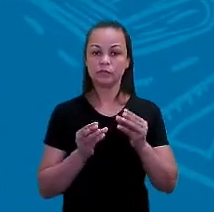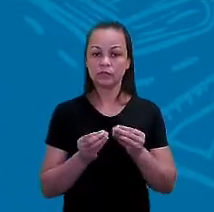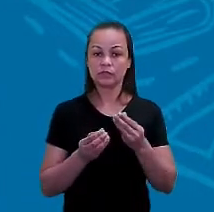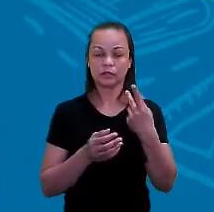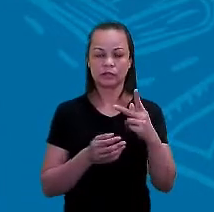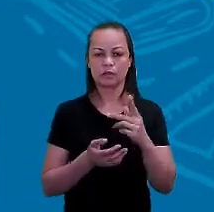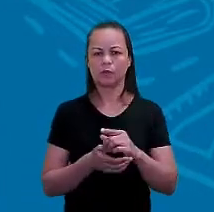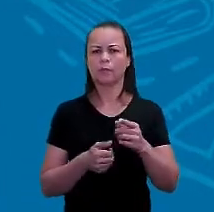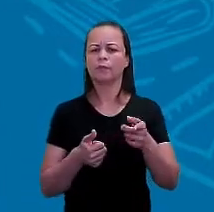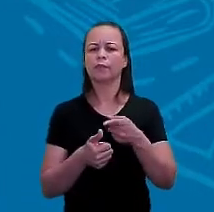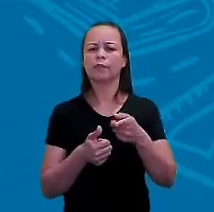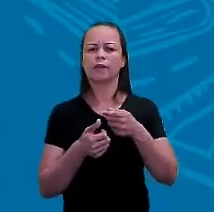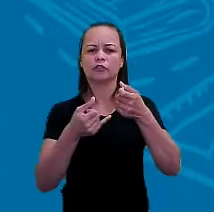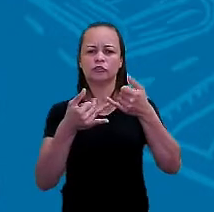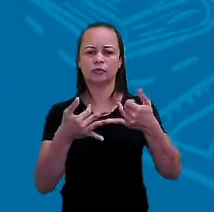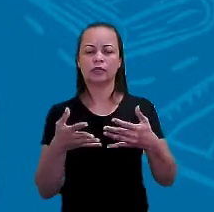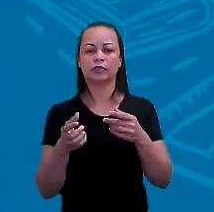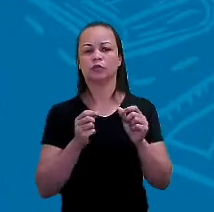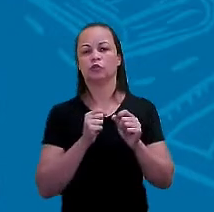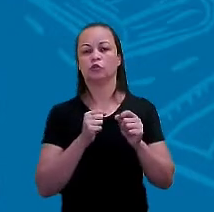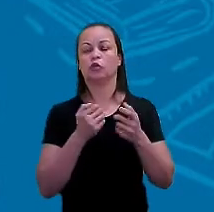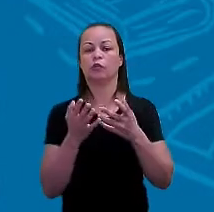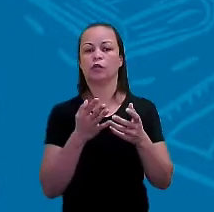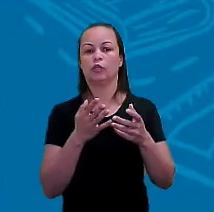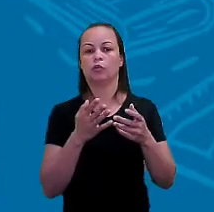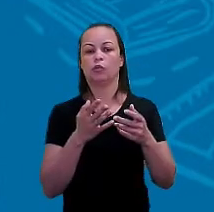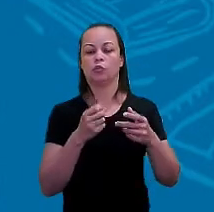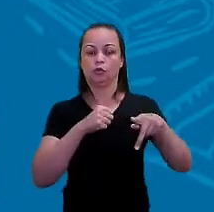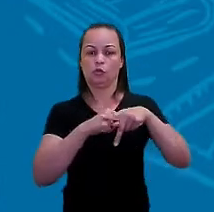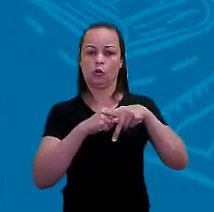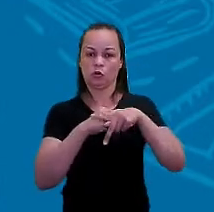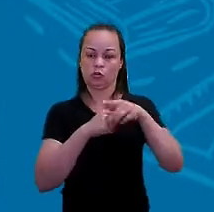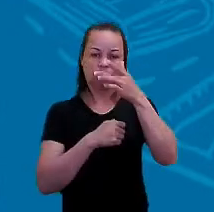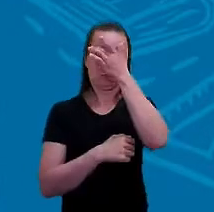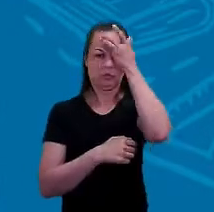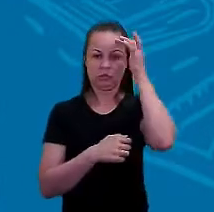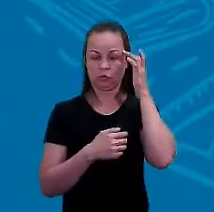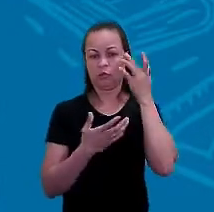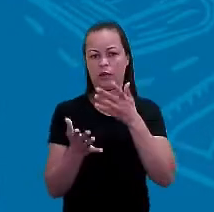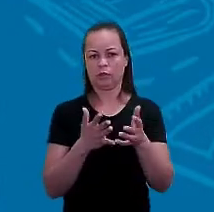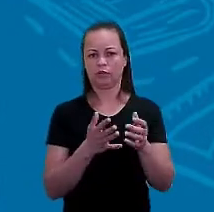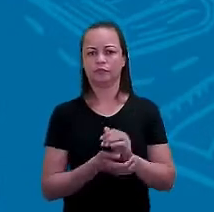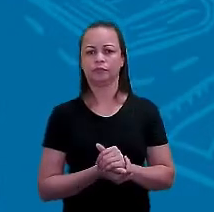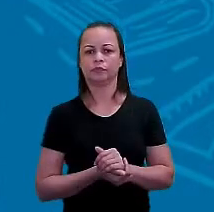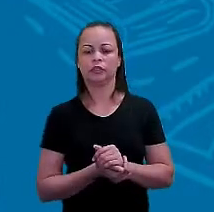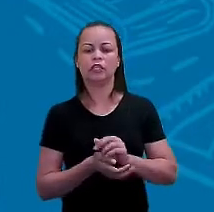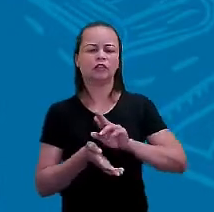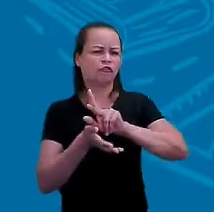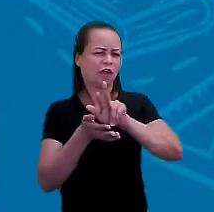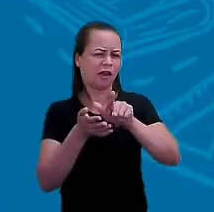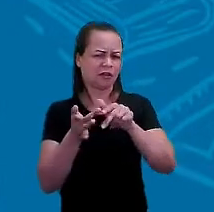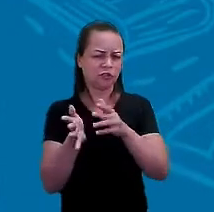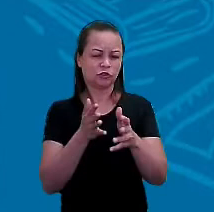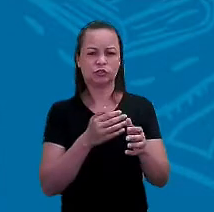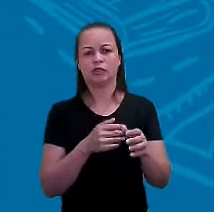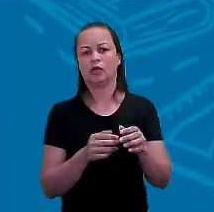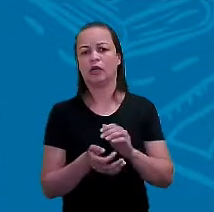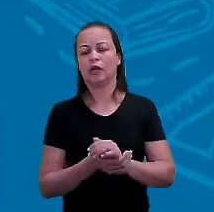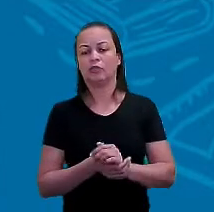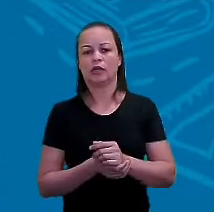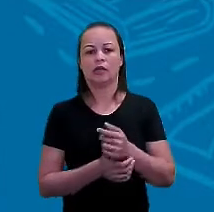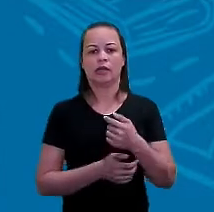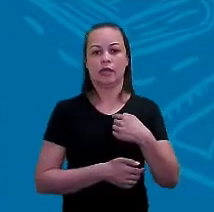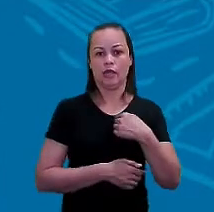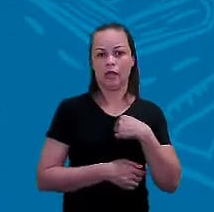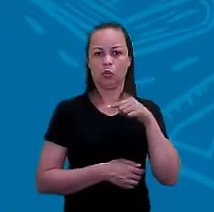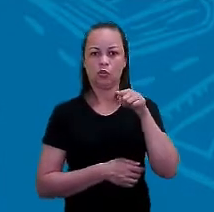Primeiro, nós falamos um pouquinho a respeito dos pronomes pessoais do caso reto. Quais são? I, you, he, she, it, we,